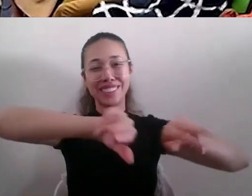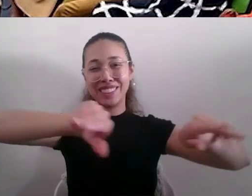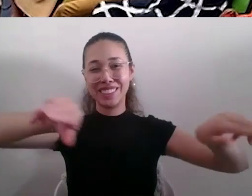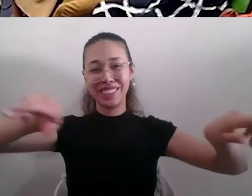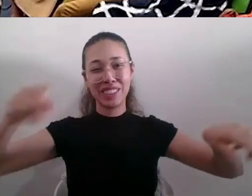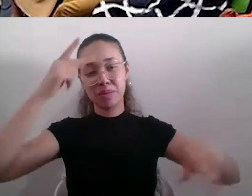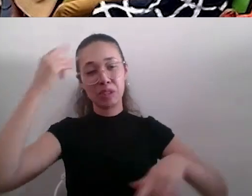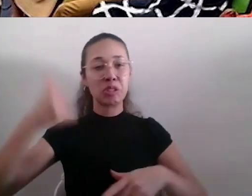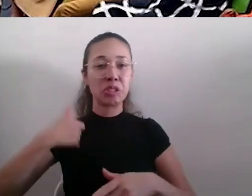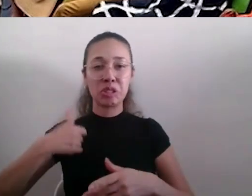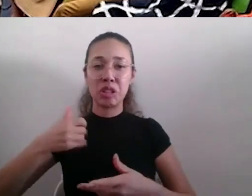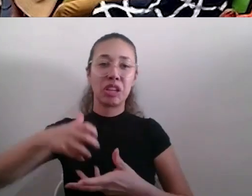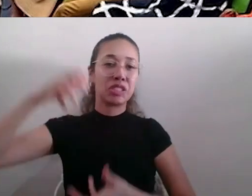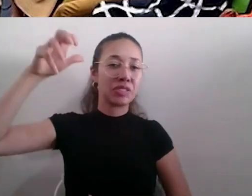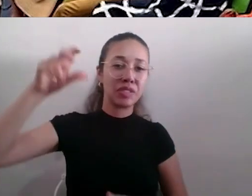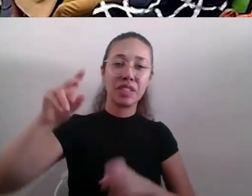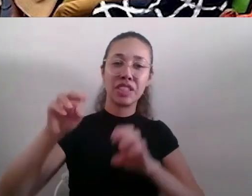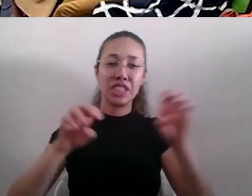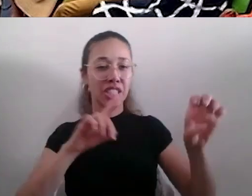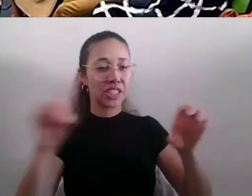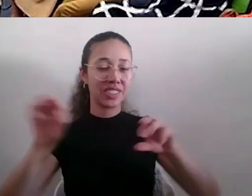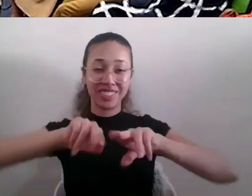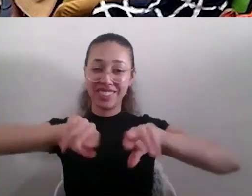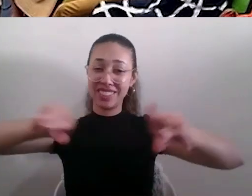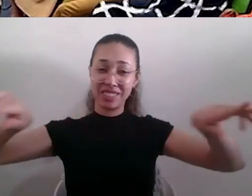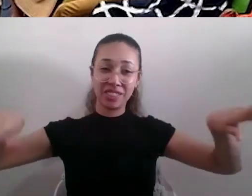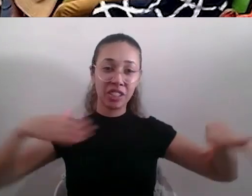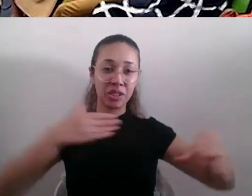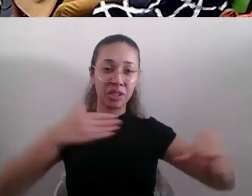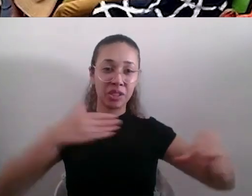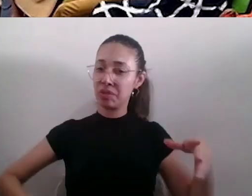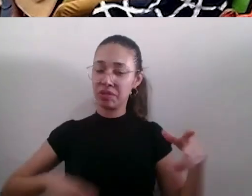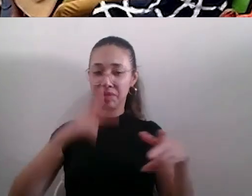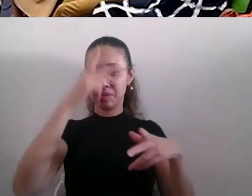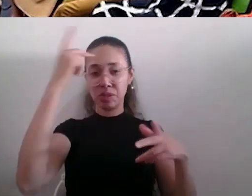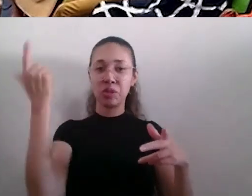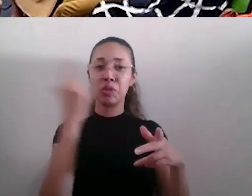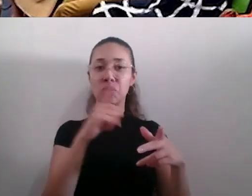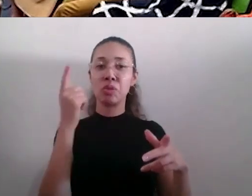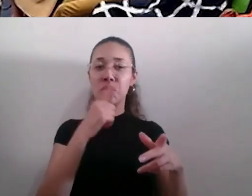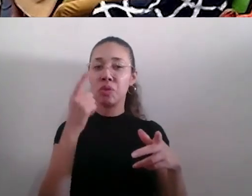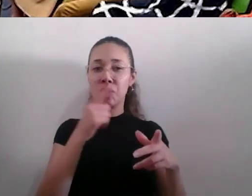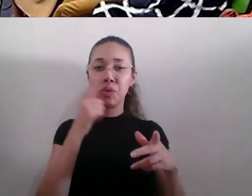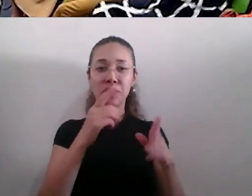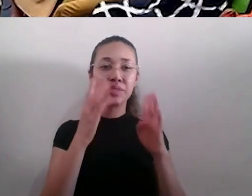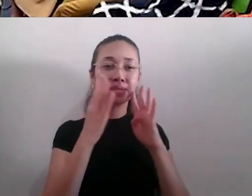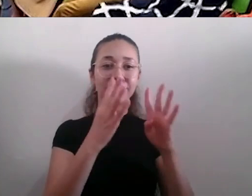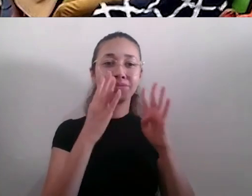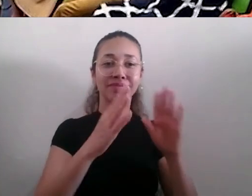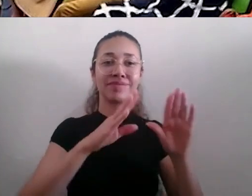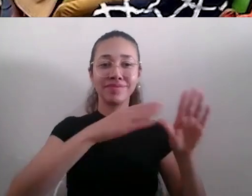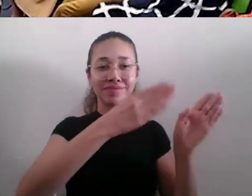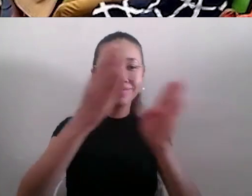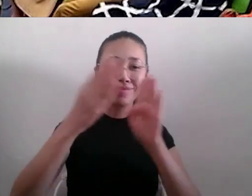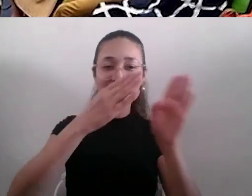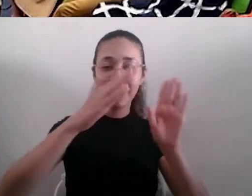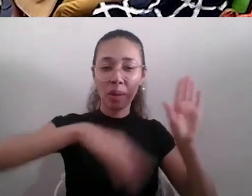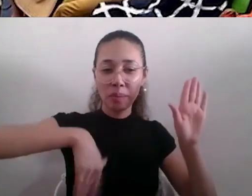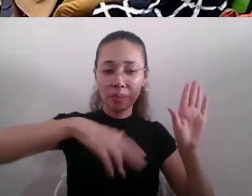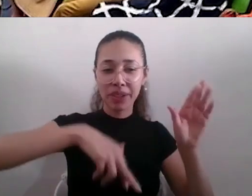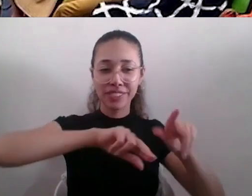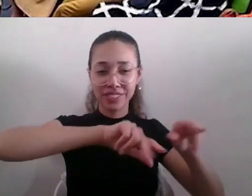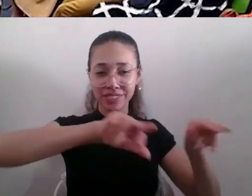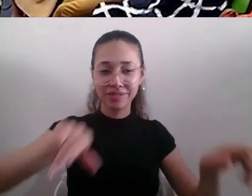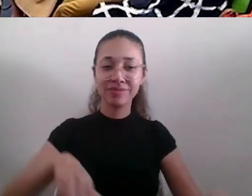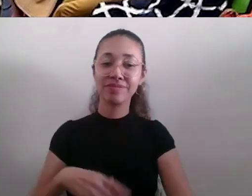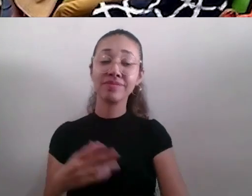velha, enfim, tem as pessoas mais espantosas, que de repente me dizem que eu vi no Praia. Então, tem esse efeito. O Apresenta é um